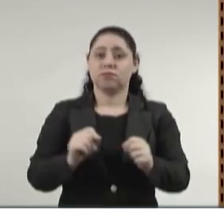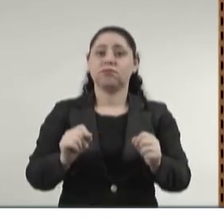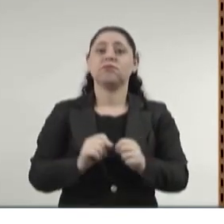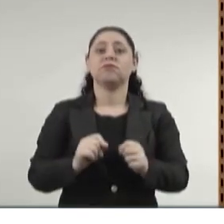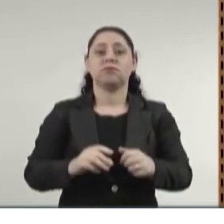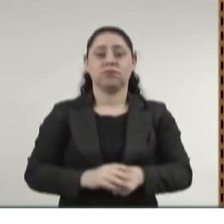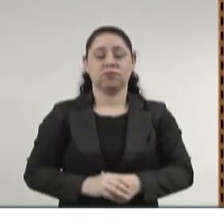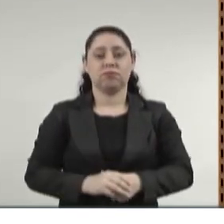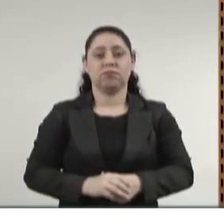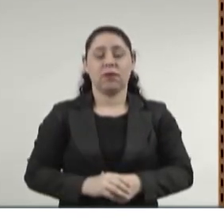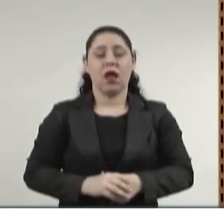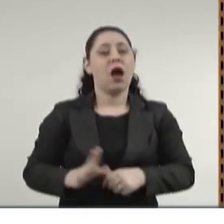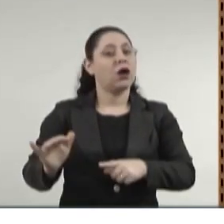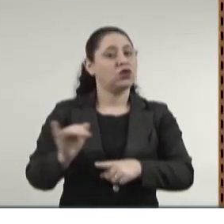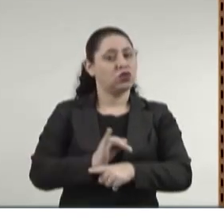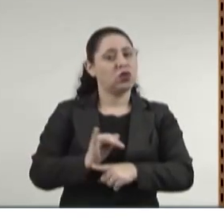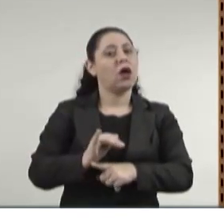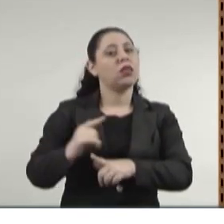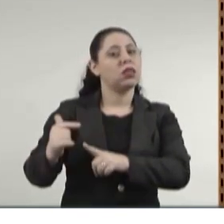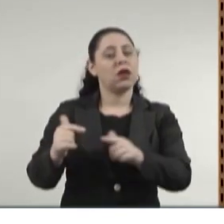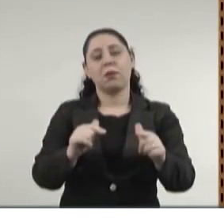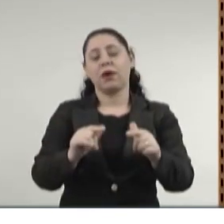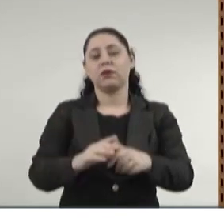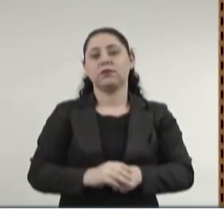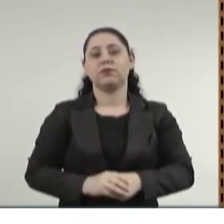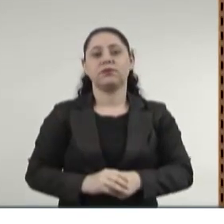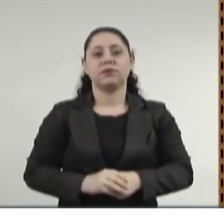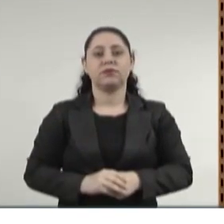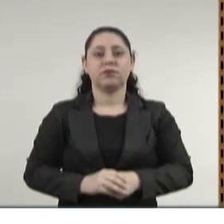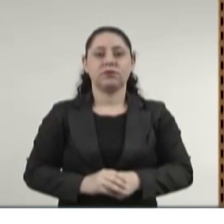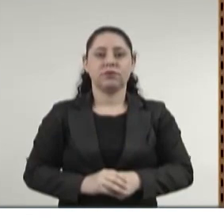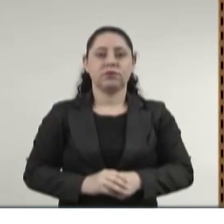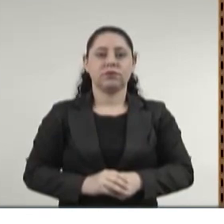fazer ações e atuações.